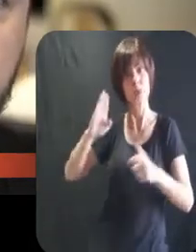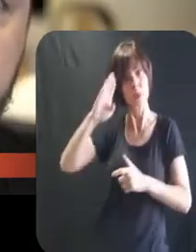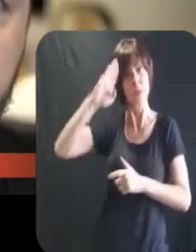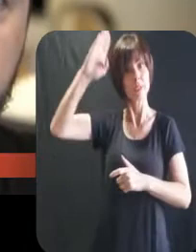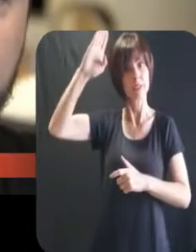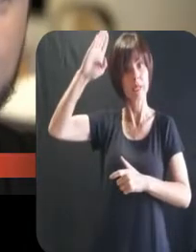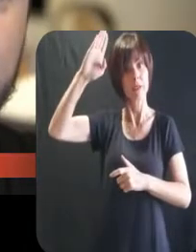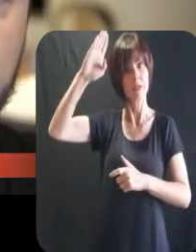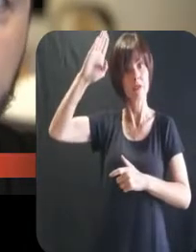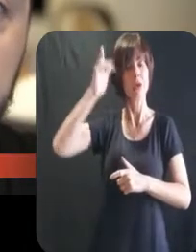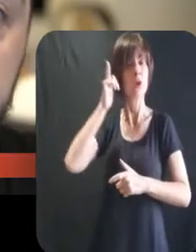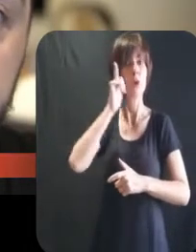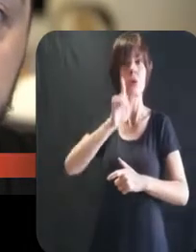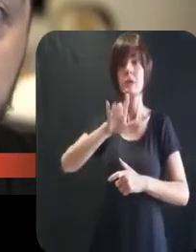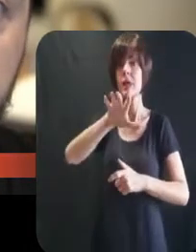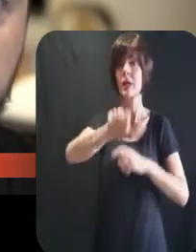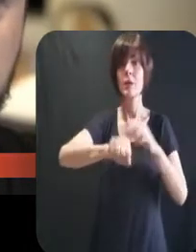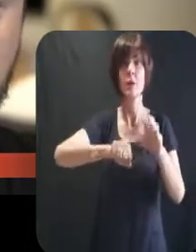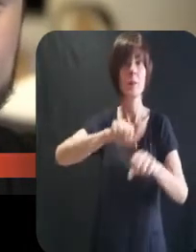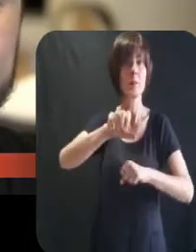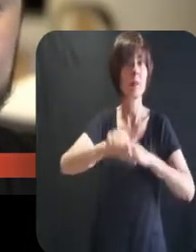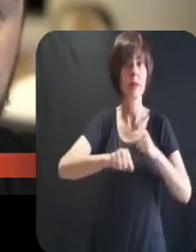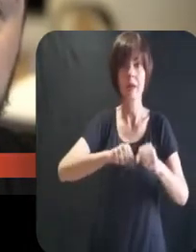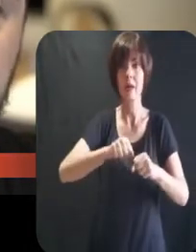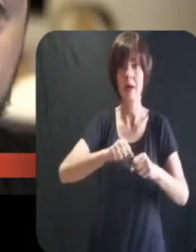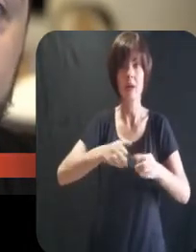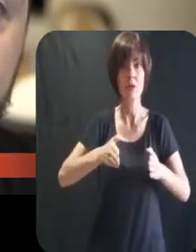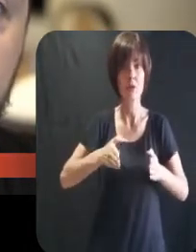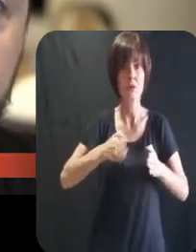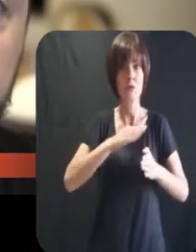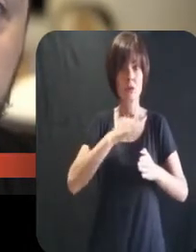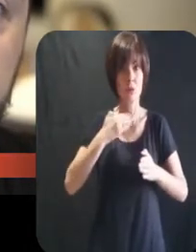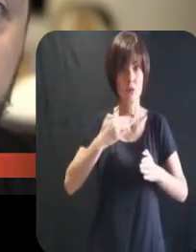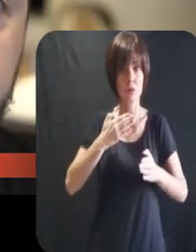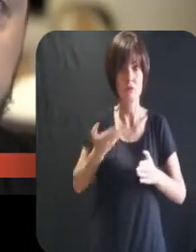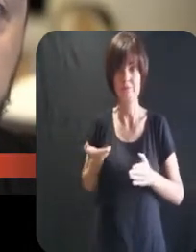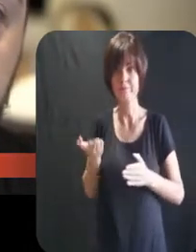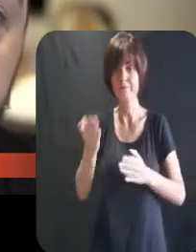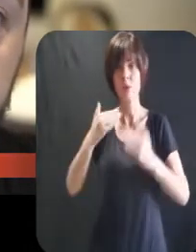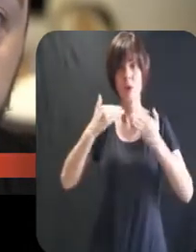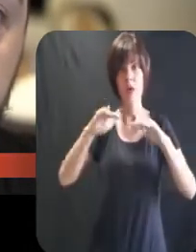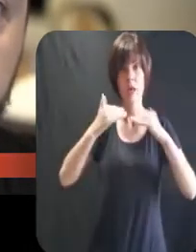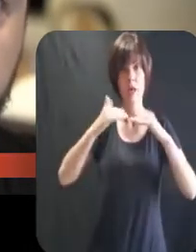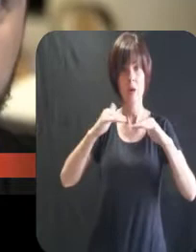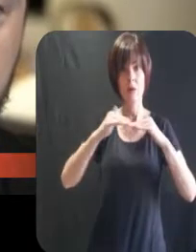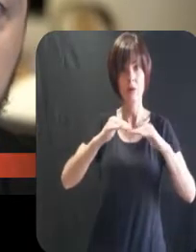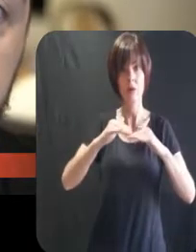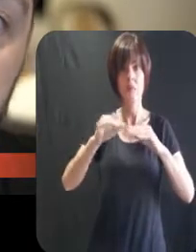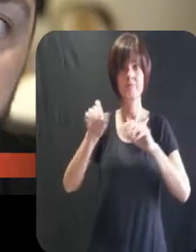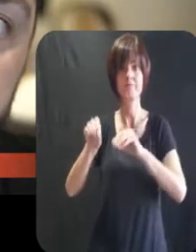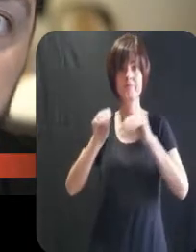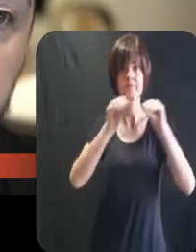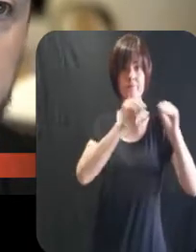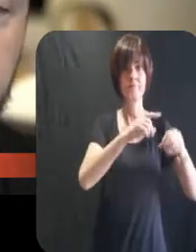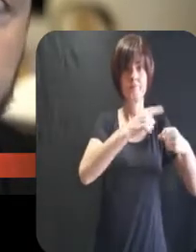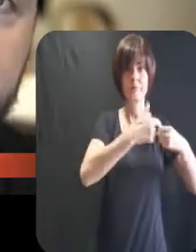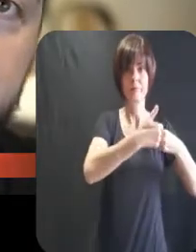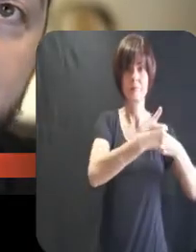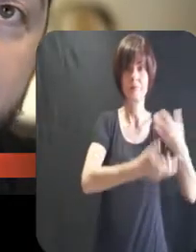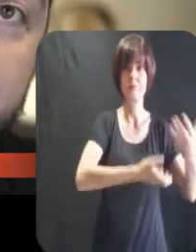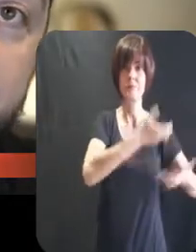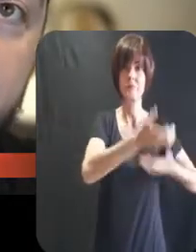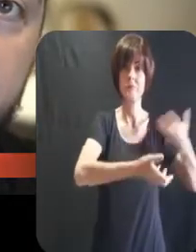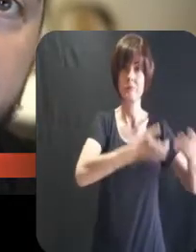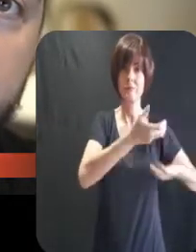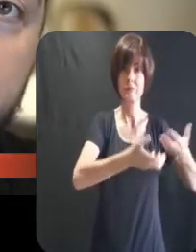número de mortos tão grande que o exército está tendo que transportar esses mortos dentro de caminhões para poder